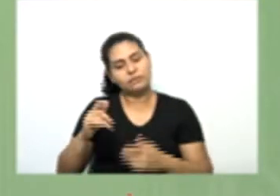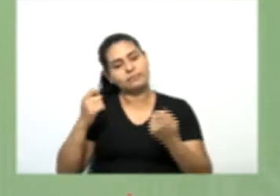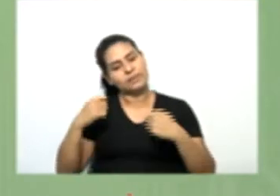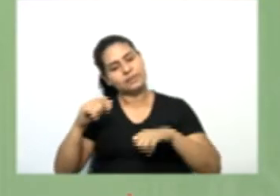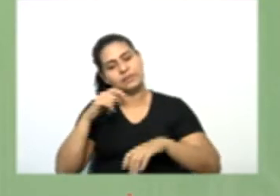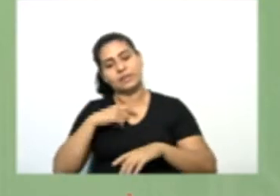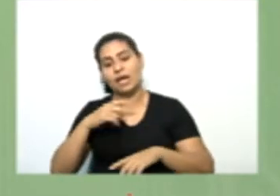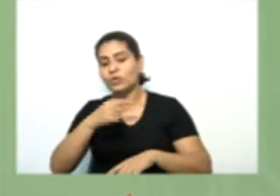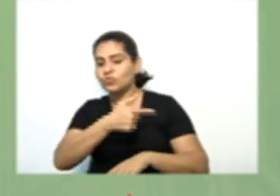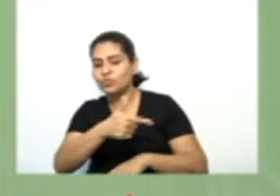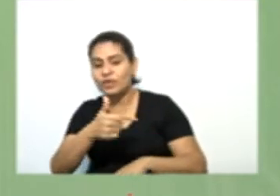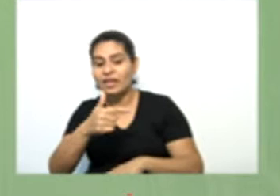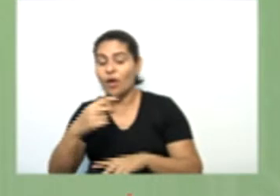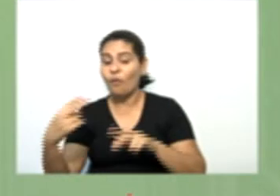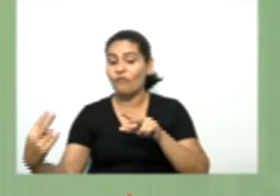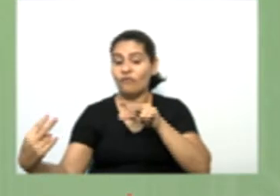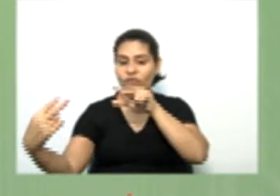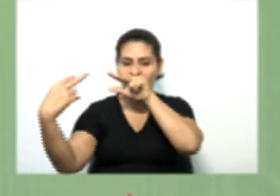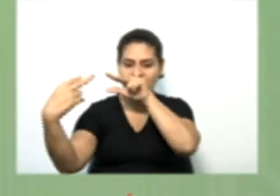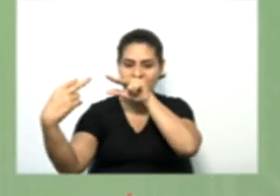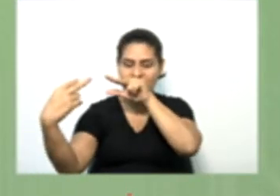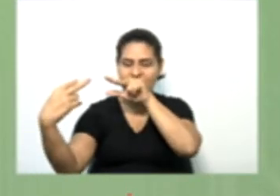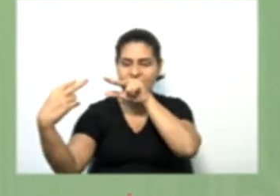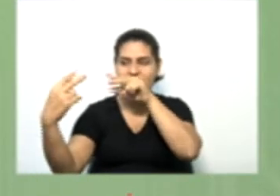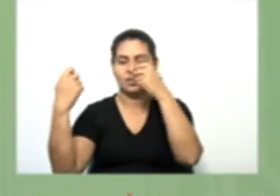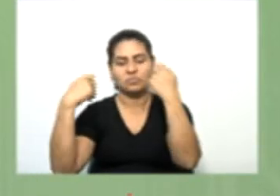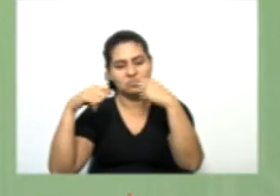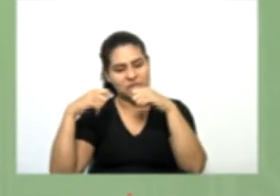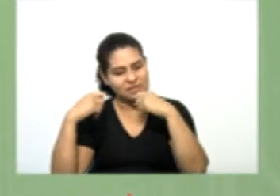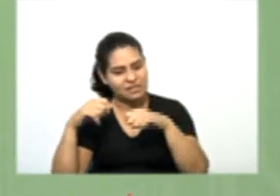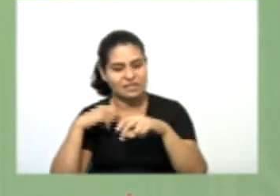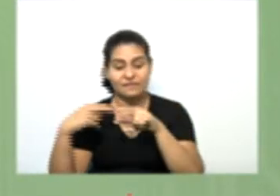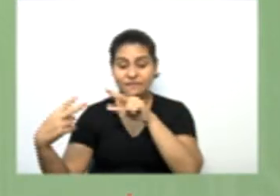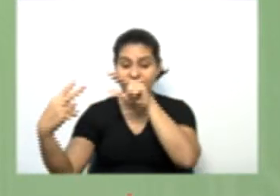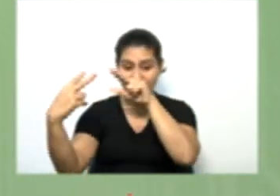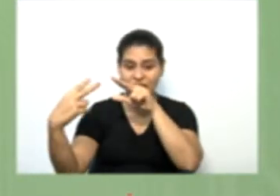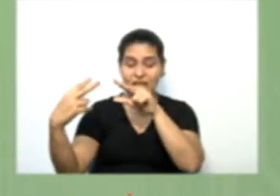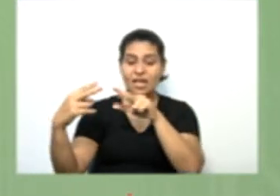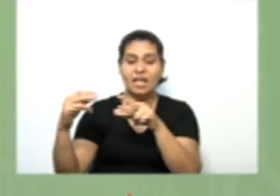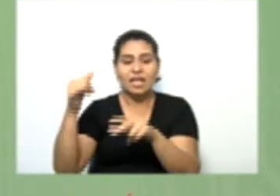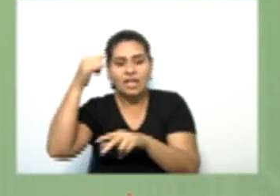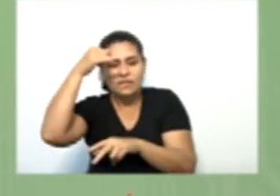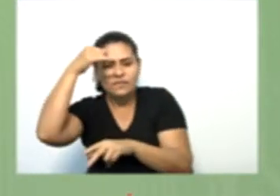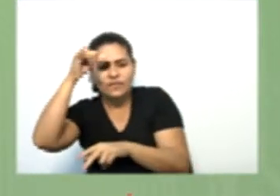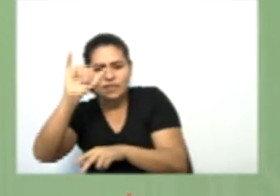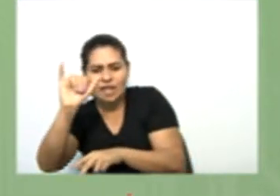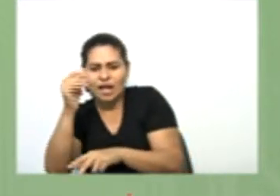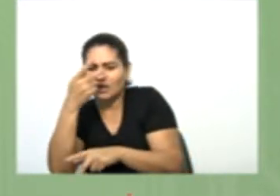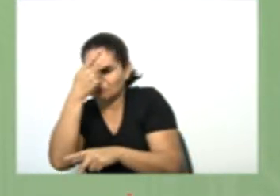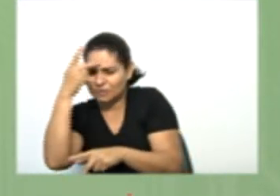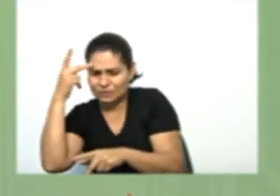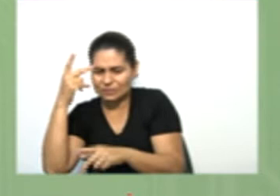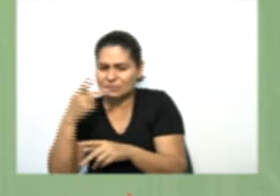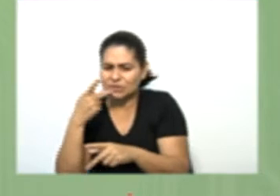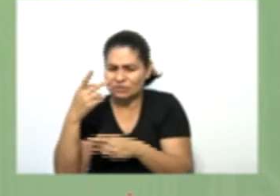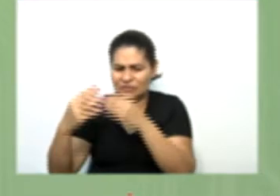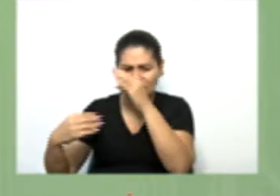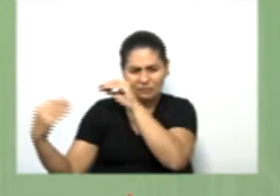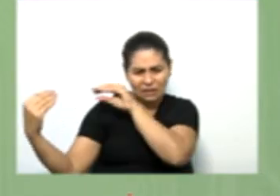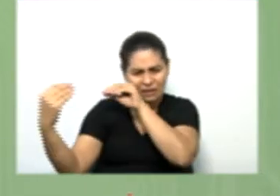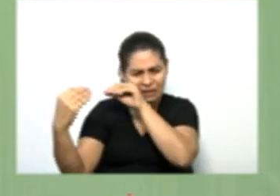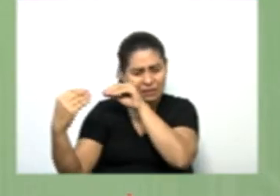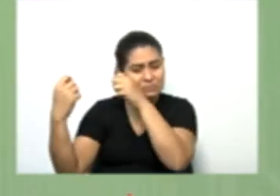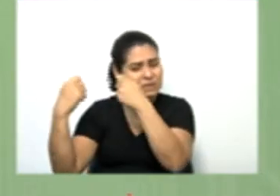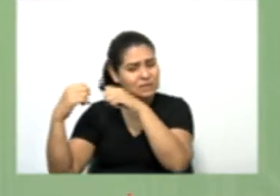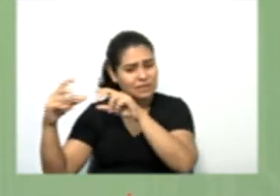não verbais. Interpretar e sintetizar os comentários, né, da outra parte.